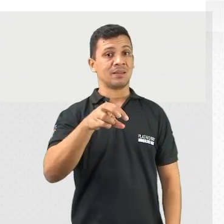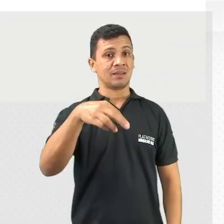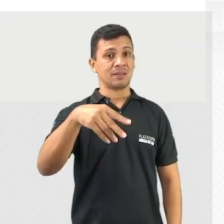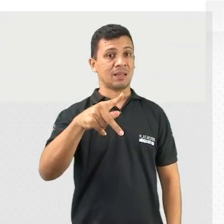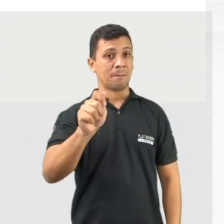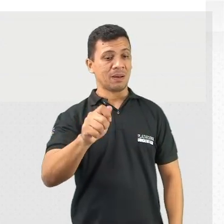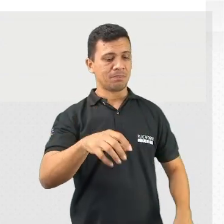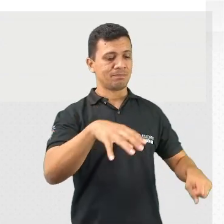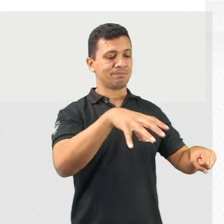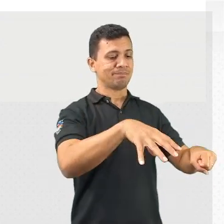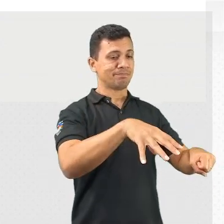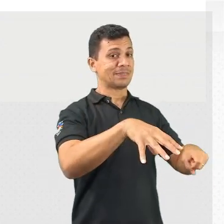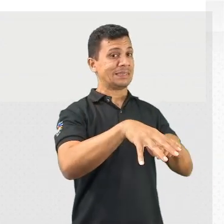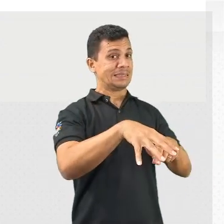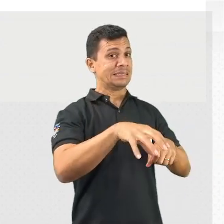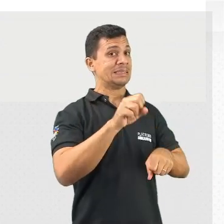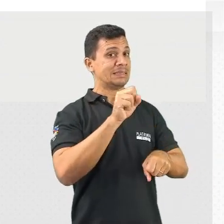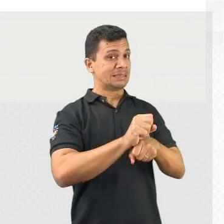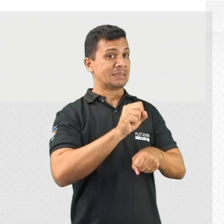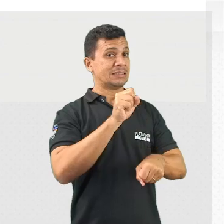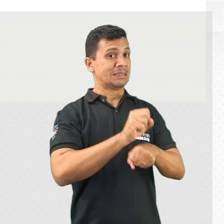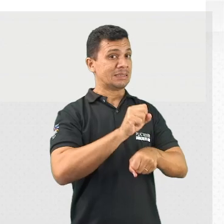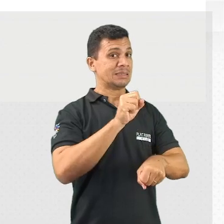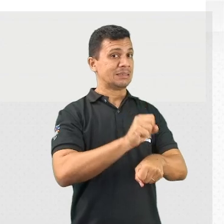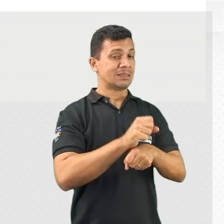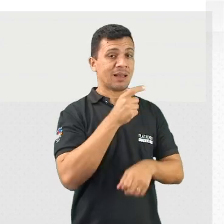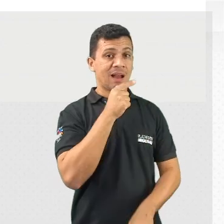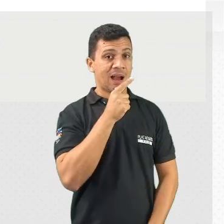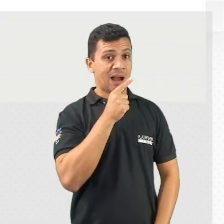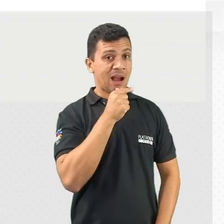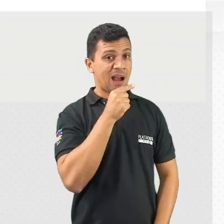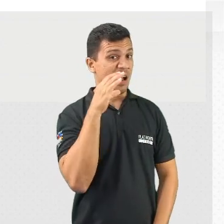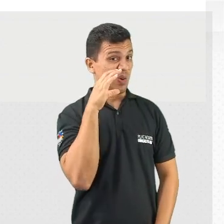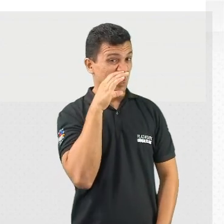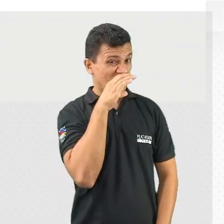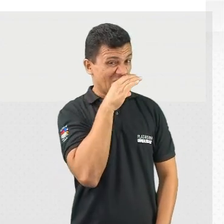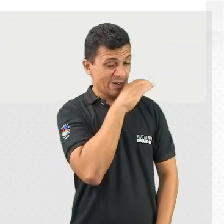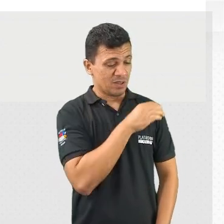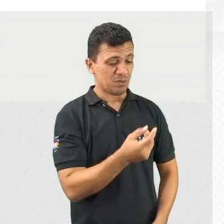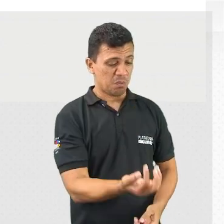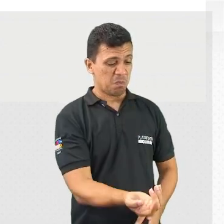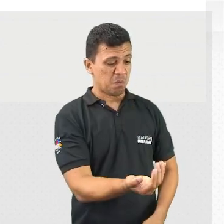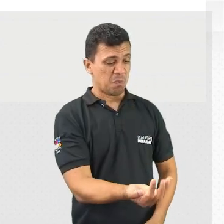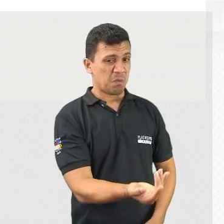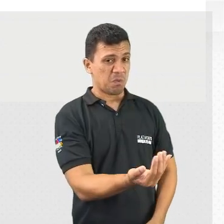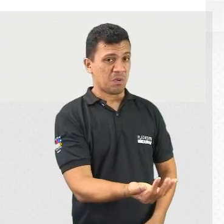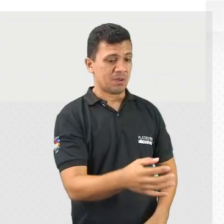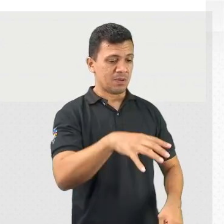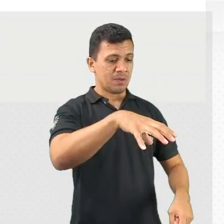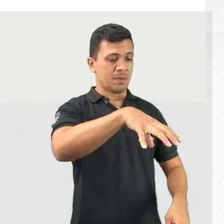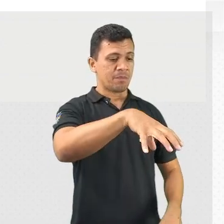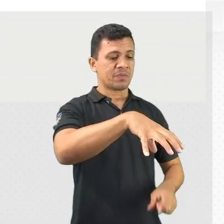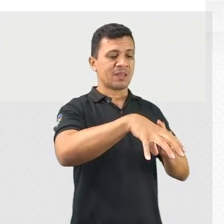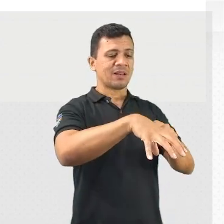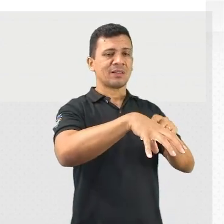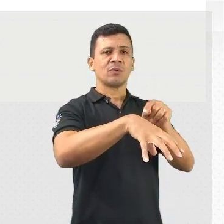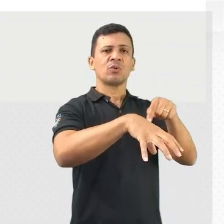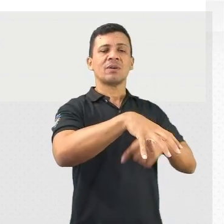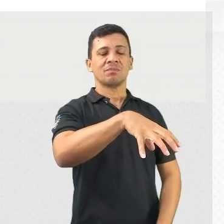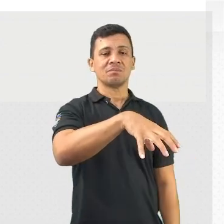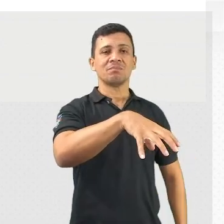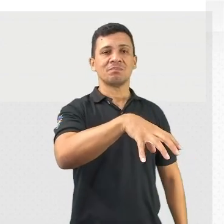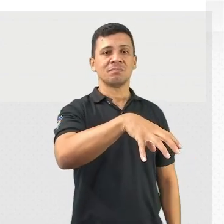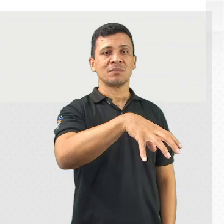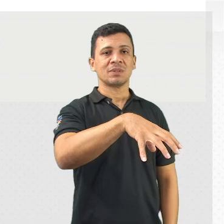Com o passar do tempo, que essa água vai se aquecendo, essa tampa vai começar a fazer o quê?